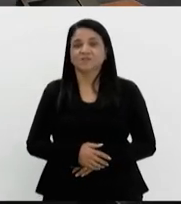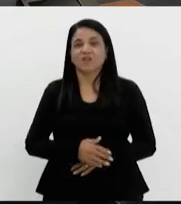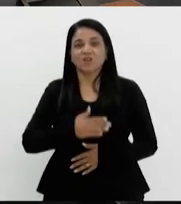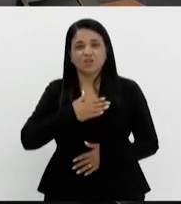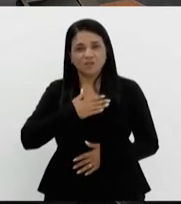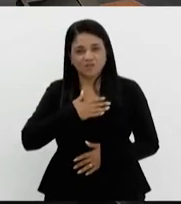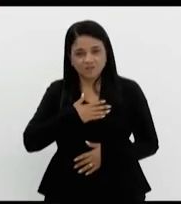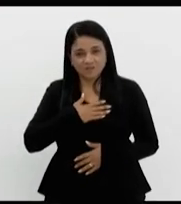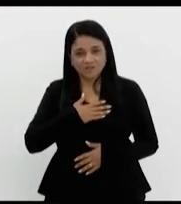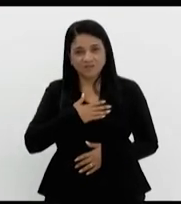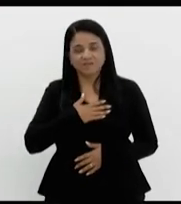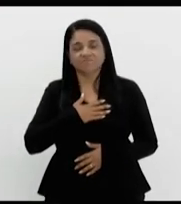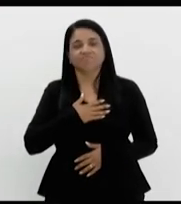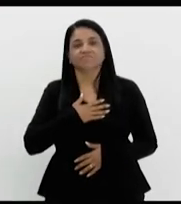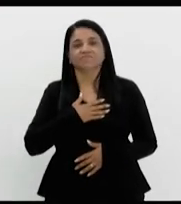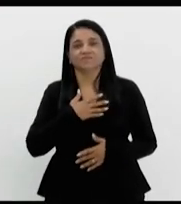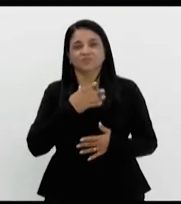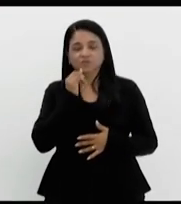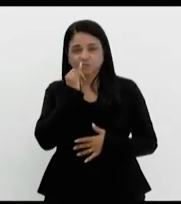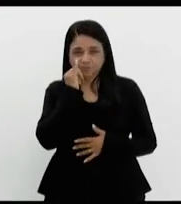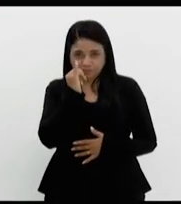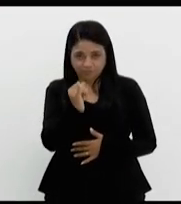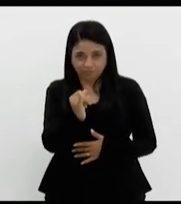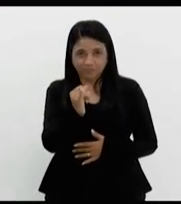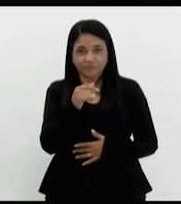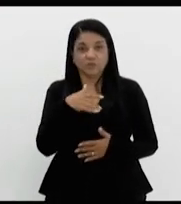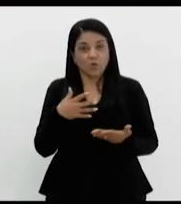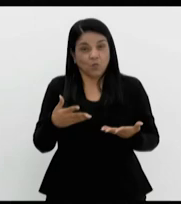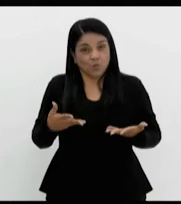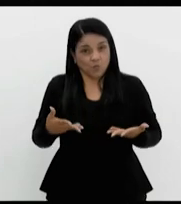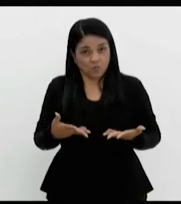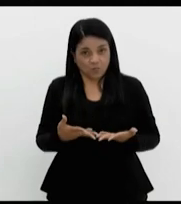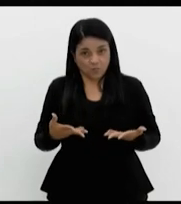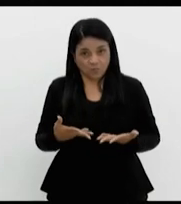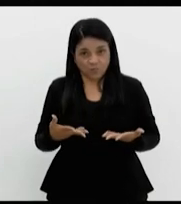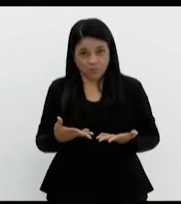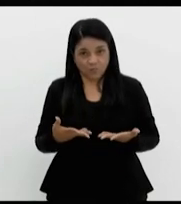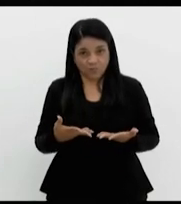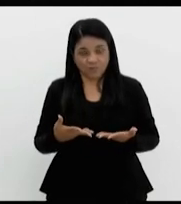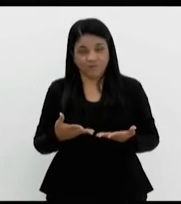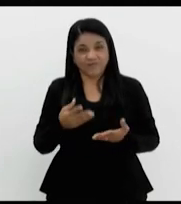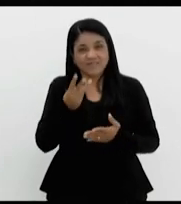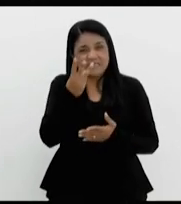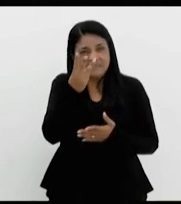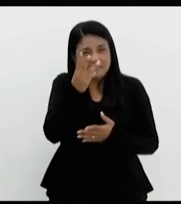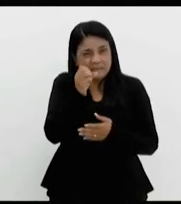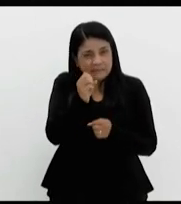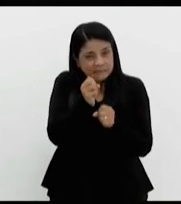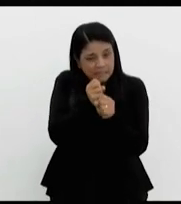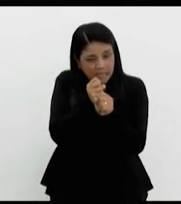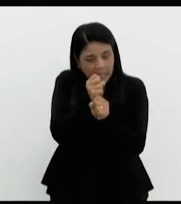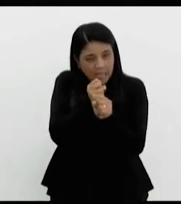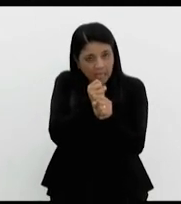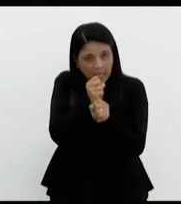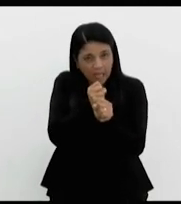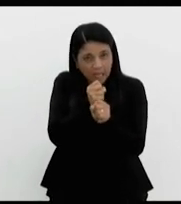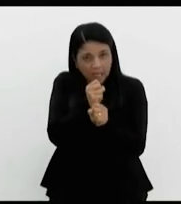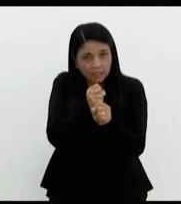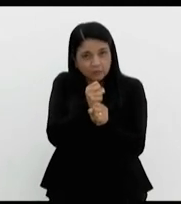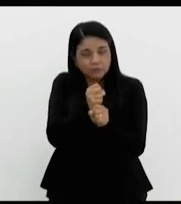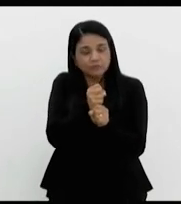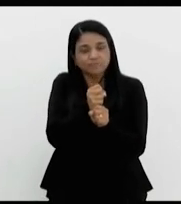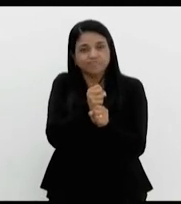de falar aqui, pontuar, que hoje, há quase 30 anos, a gente está